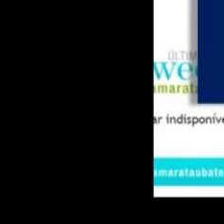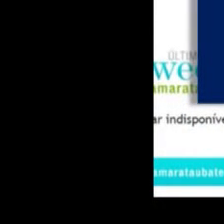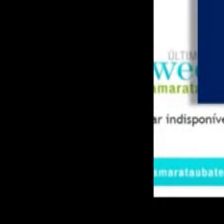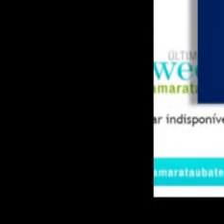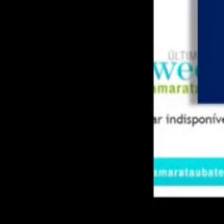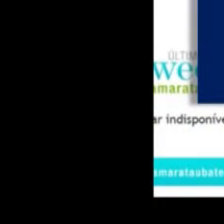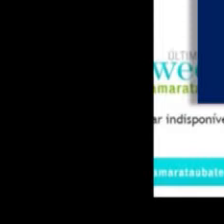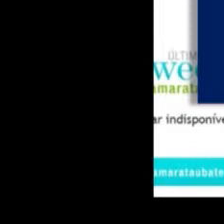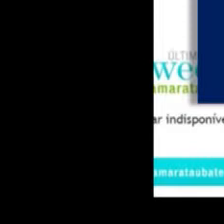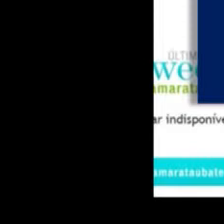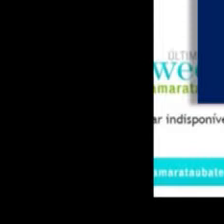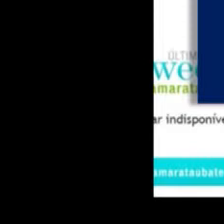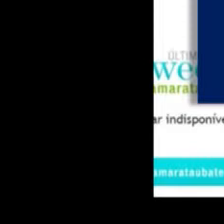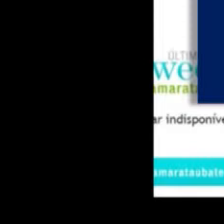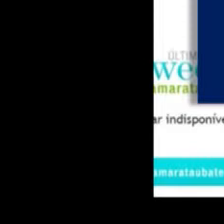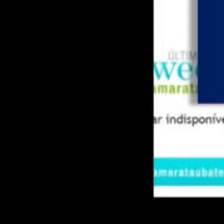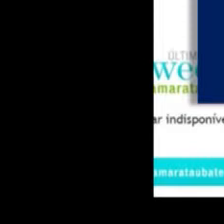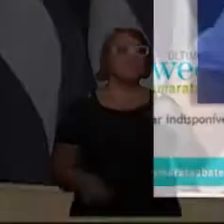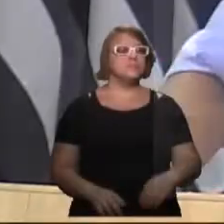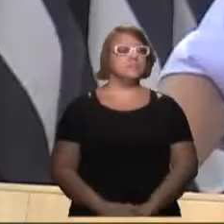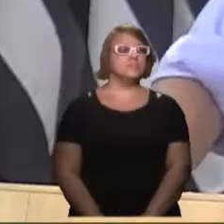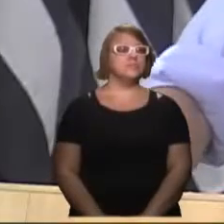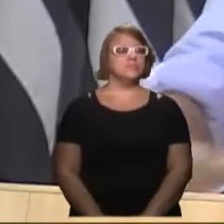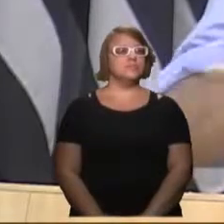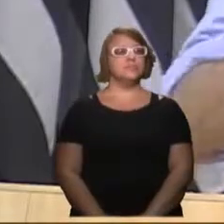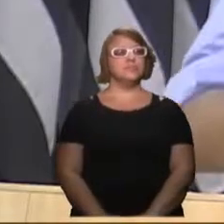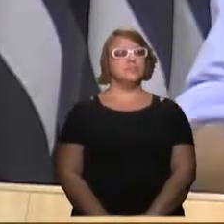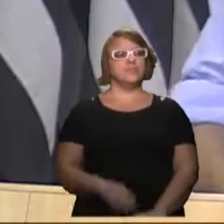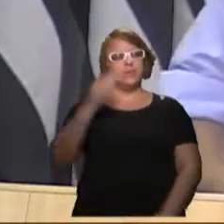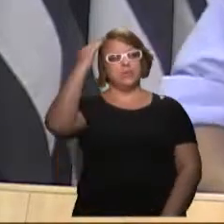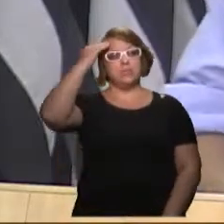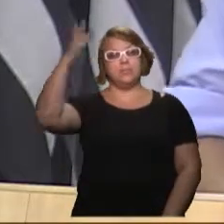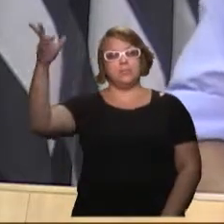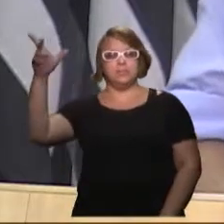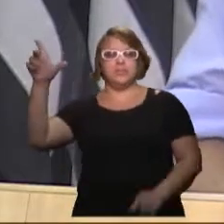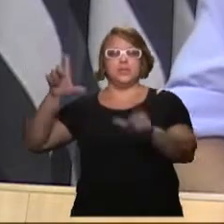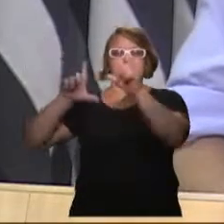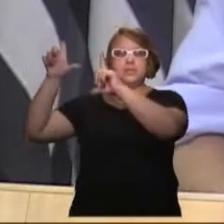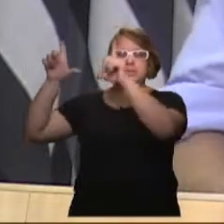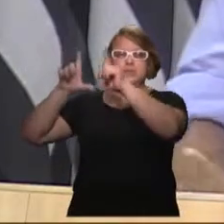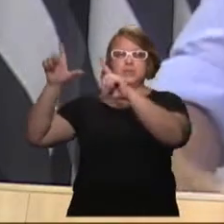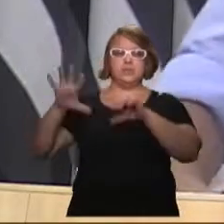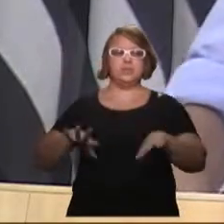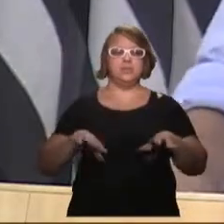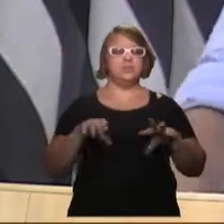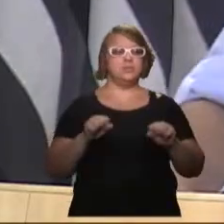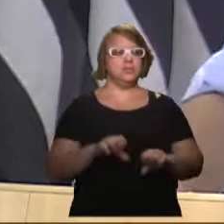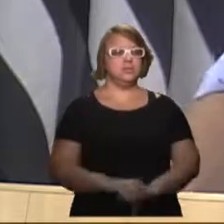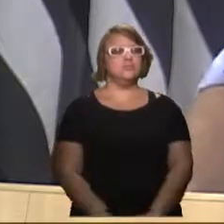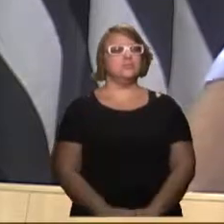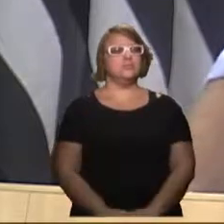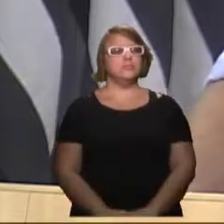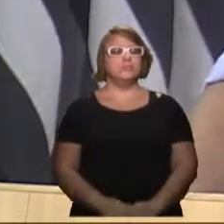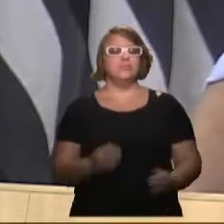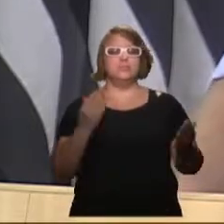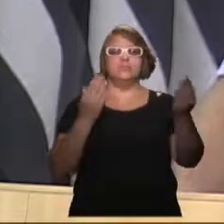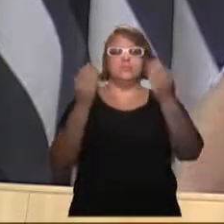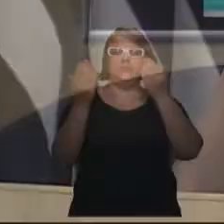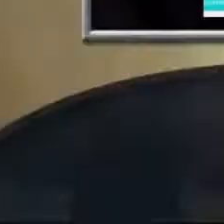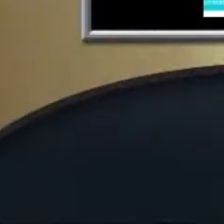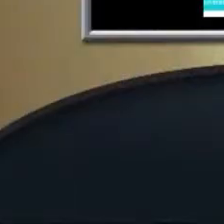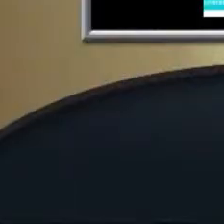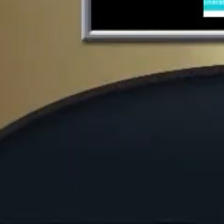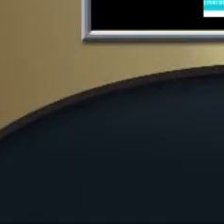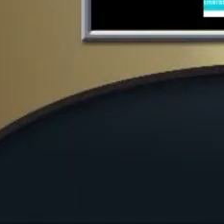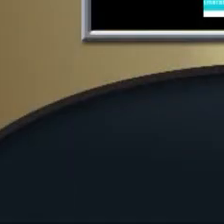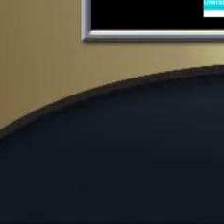contradição. Obrigado, TV Câmara. Nós fizemos, então, uma comparação. O diretor do Marco